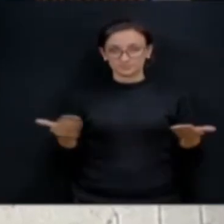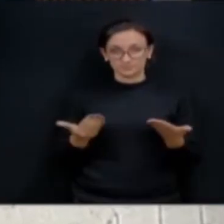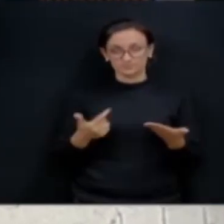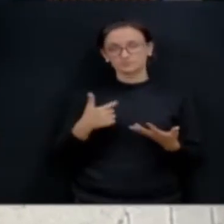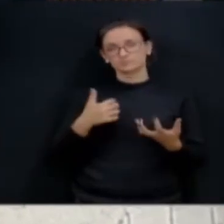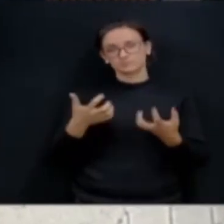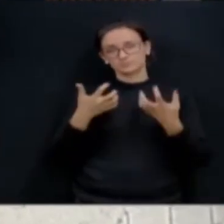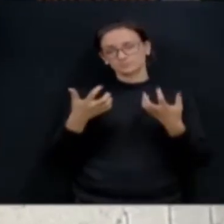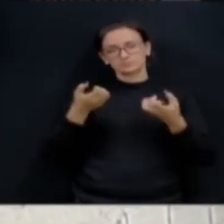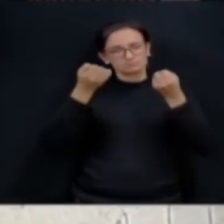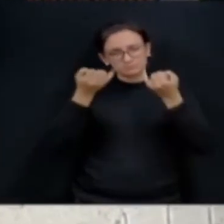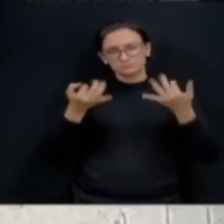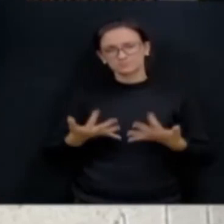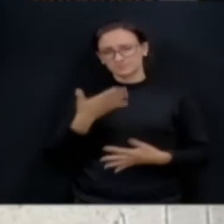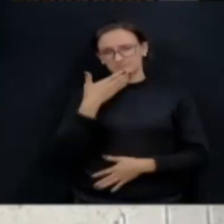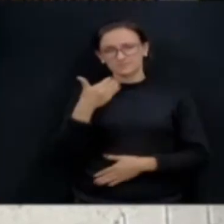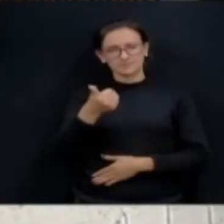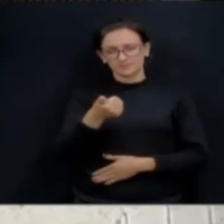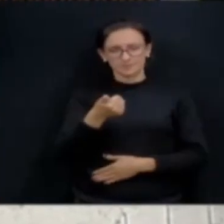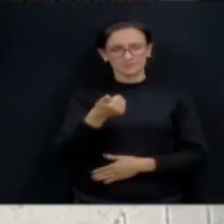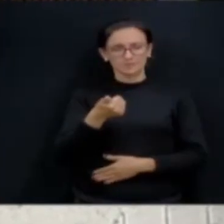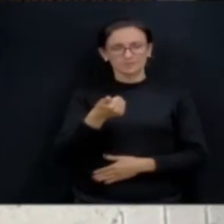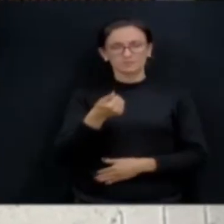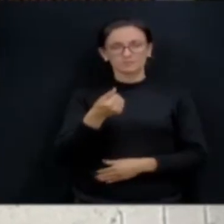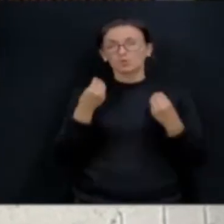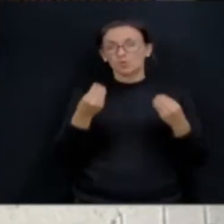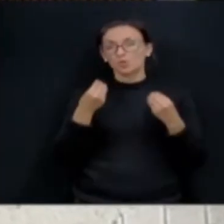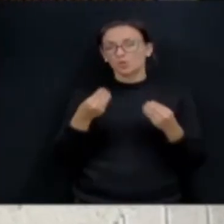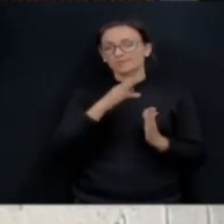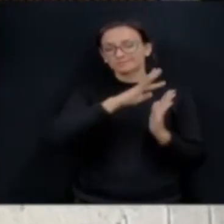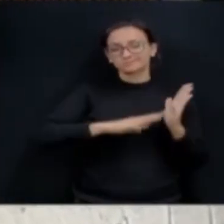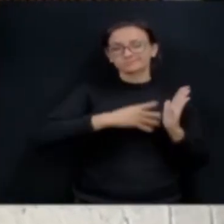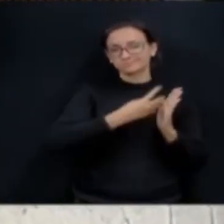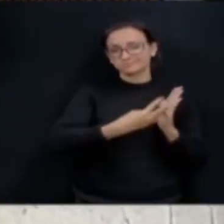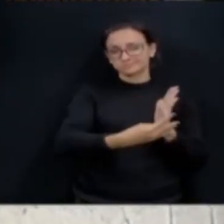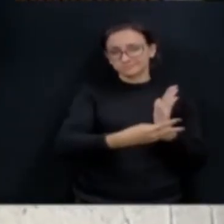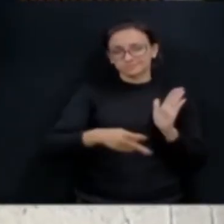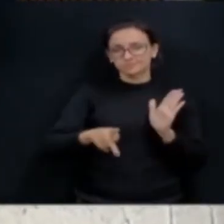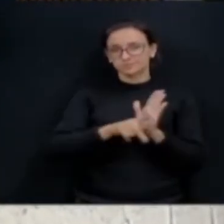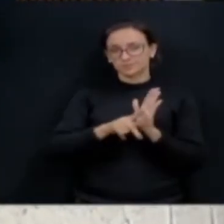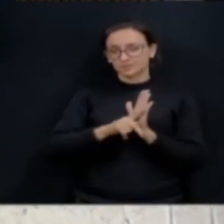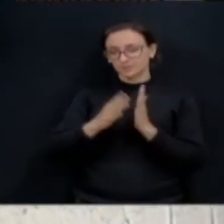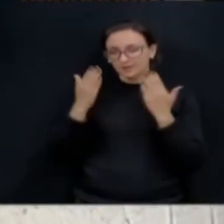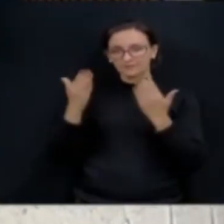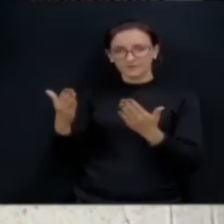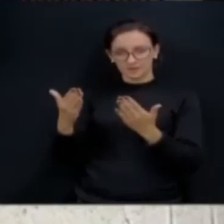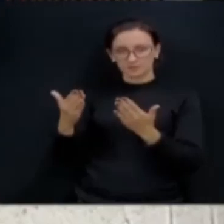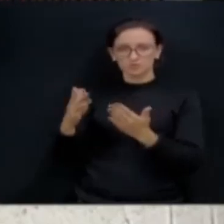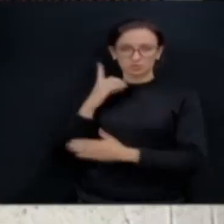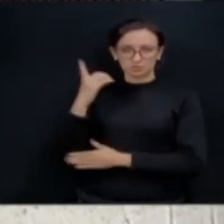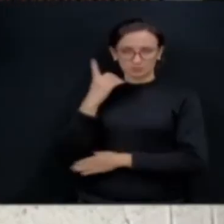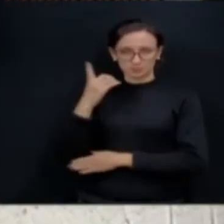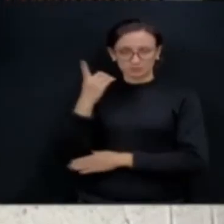esclarecimento e contar um pouquinho de como foi a agenda da Frente Parlamentar sobre o Pedágio na última